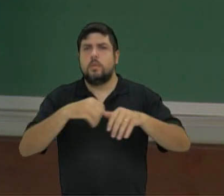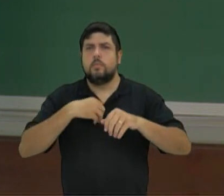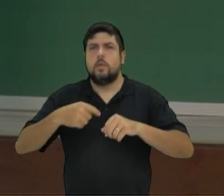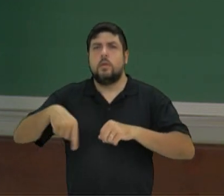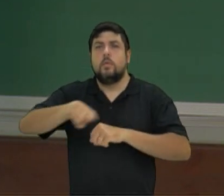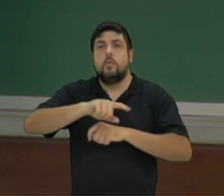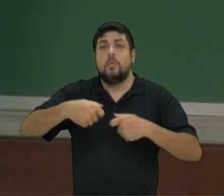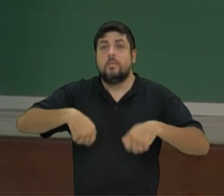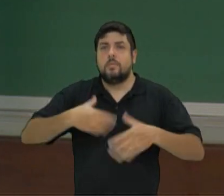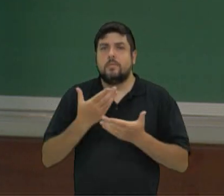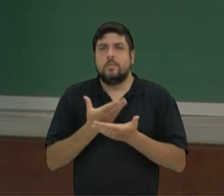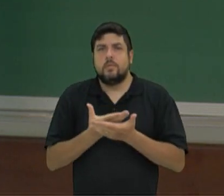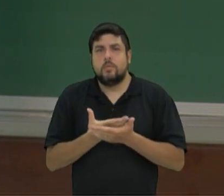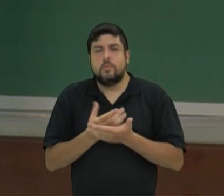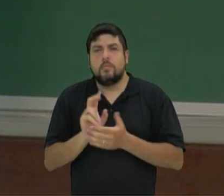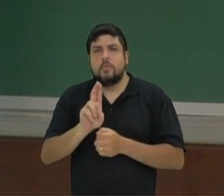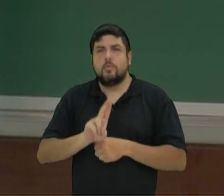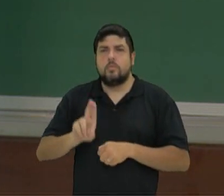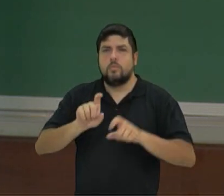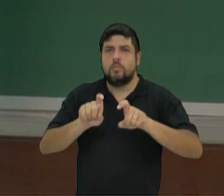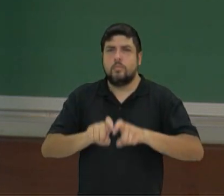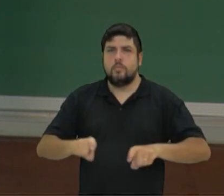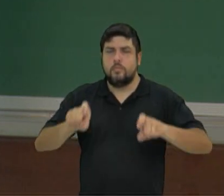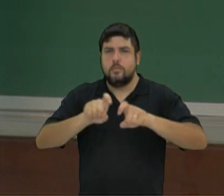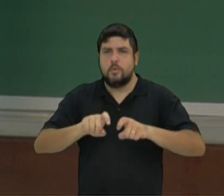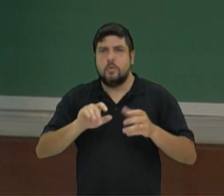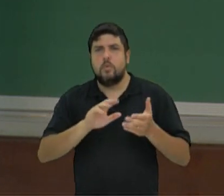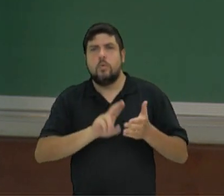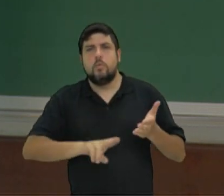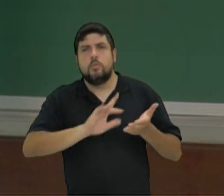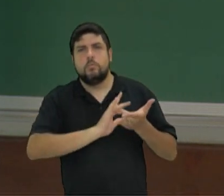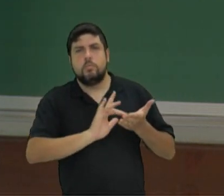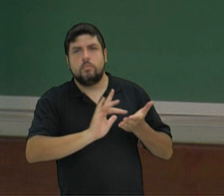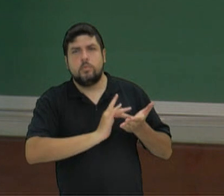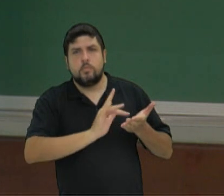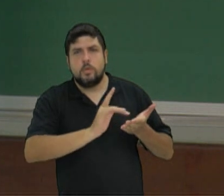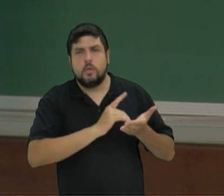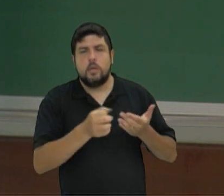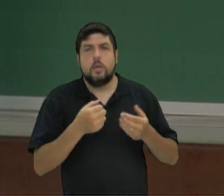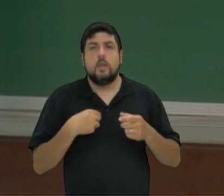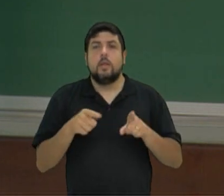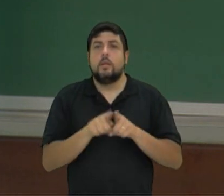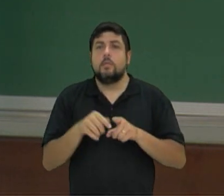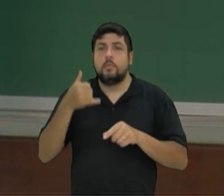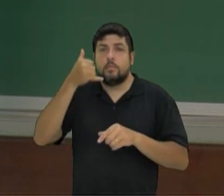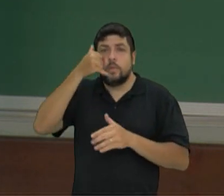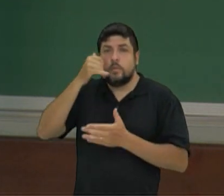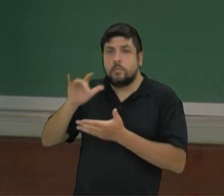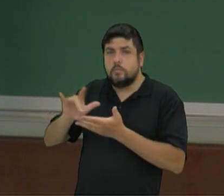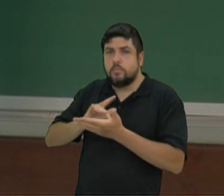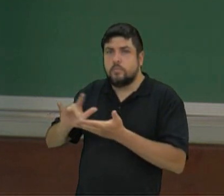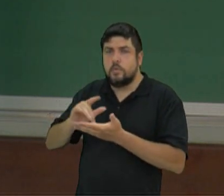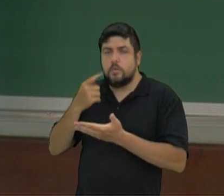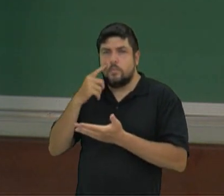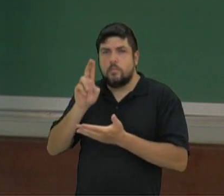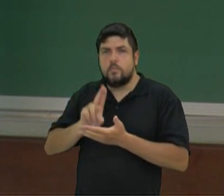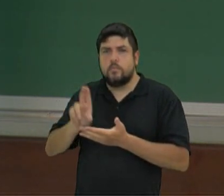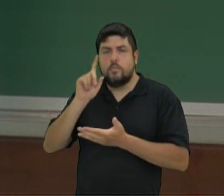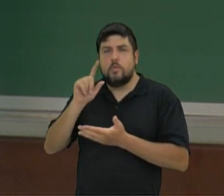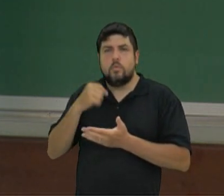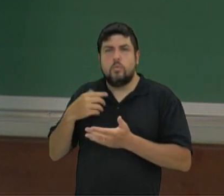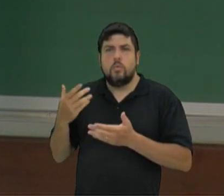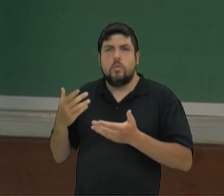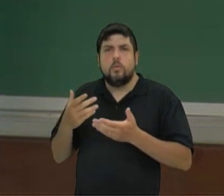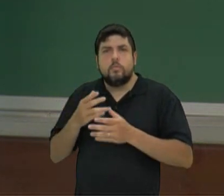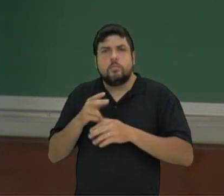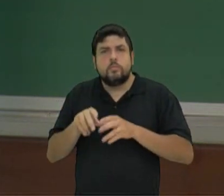que estudar pelo computador, pelo tablet ou até mesmo, né, pelo celular, né, porque nós temos que ir